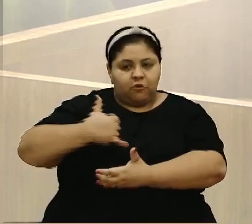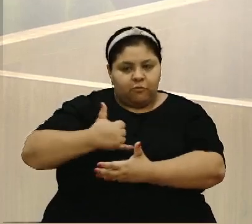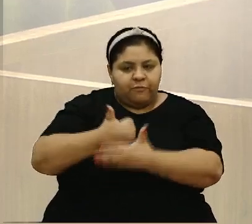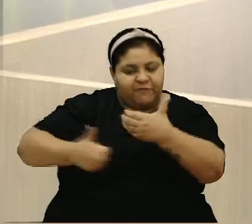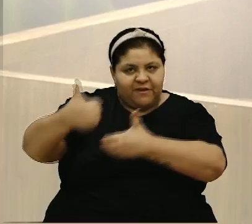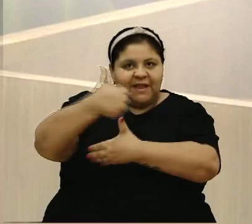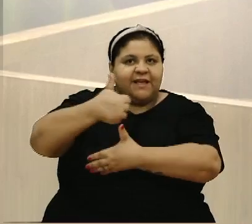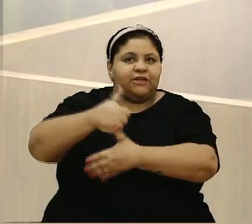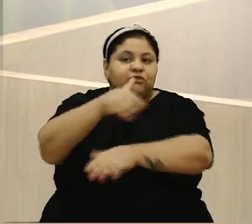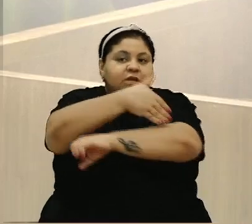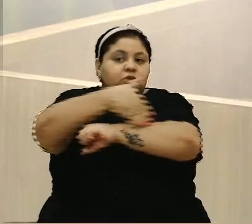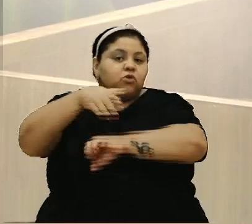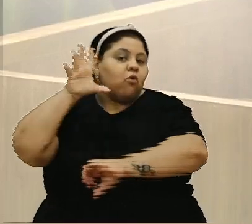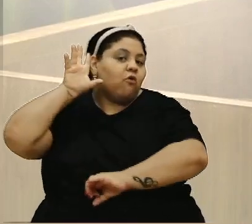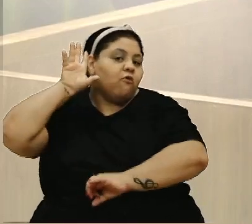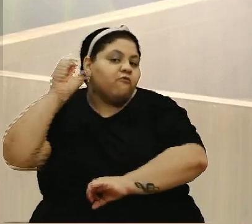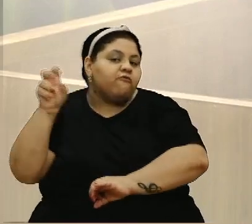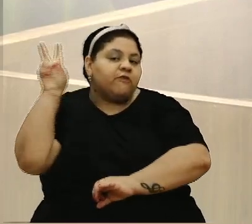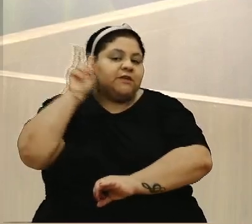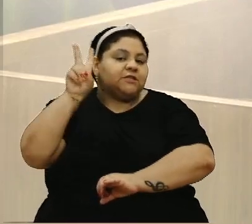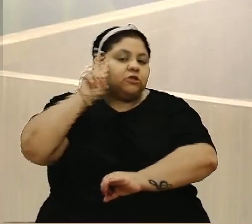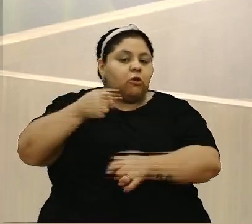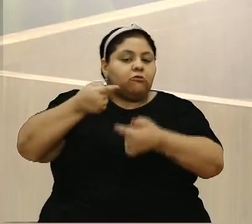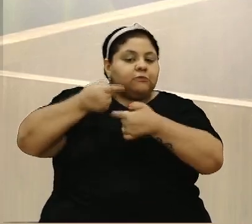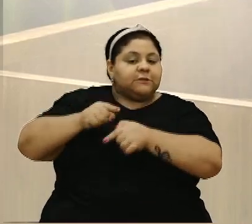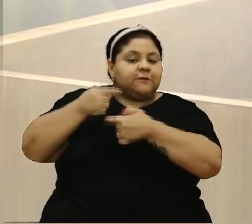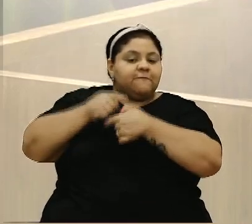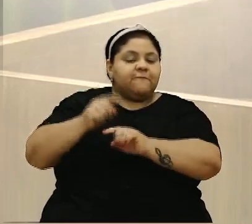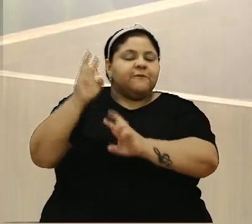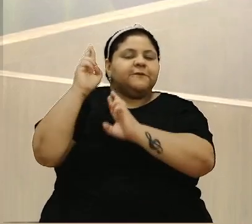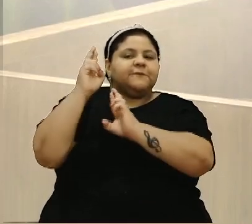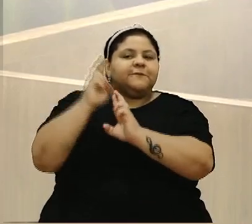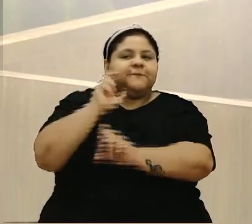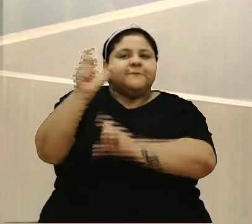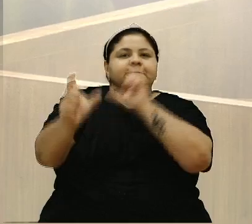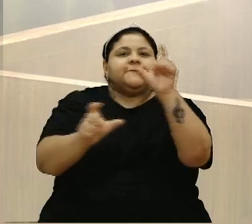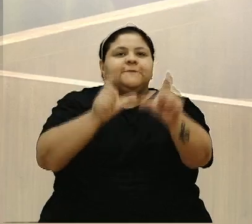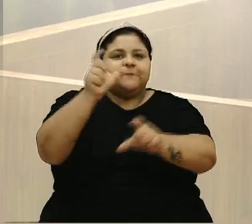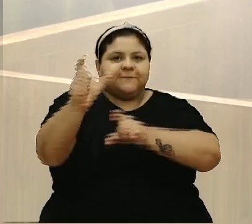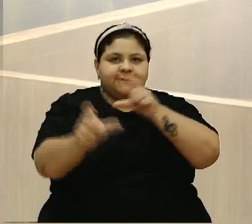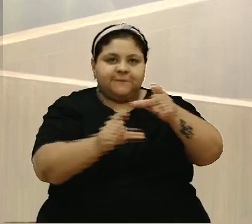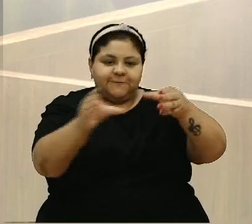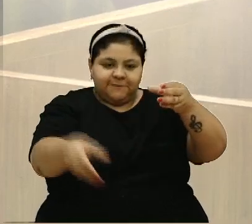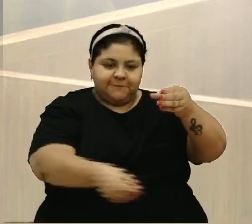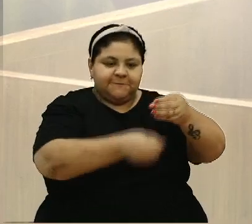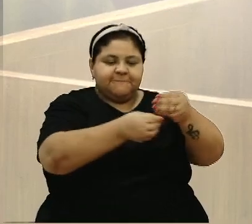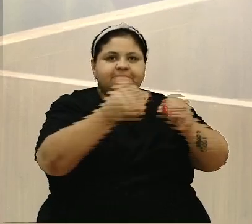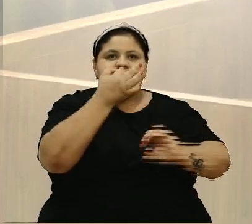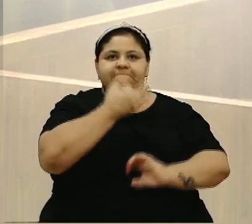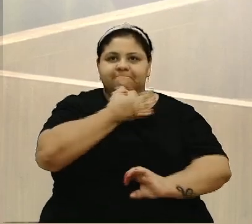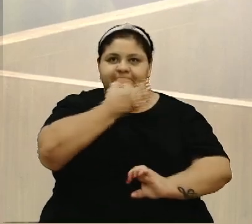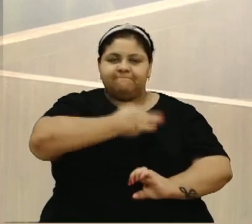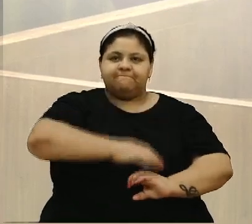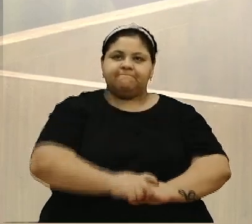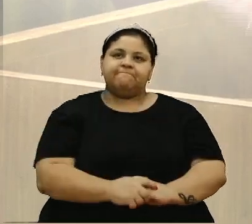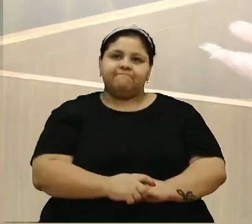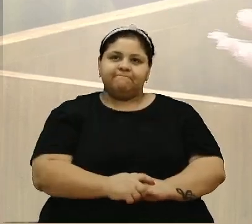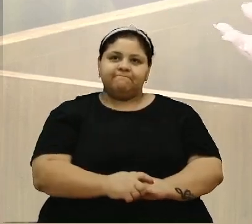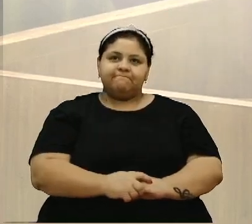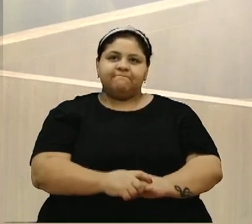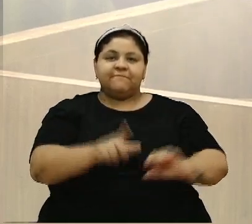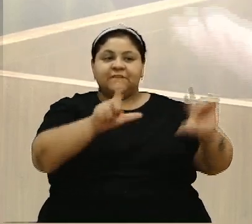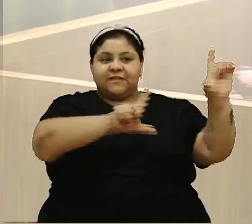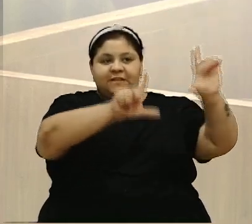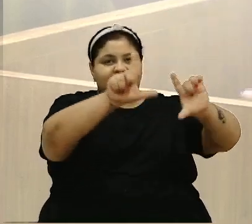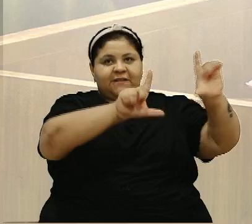os desafios e as esperanças de tantas pessoas que compõem o corpo vivo da nossa cidade. Na TV,